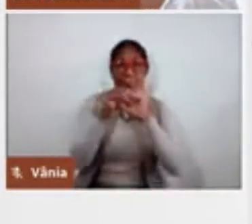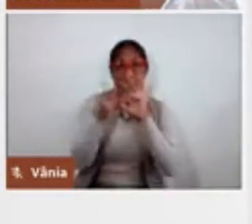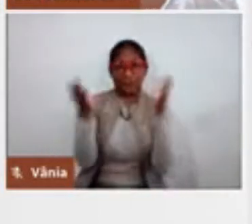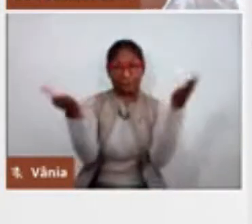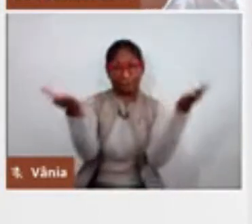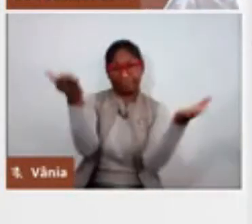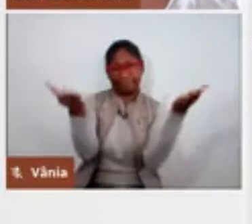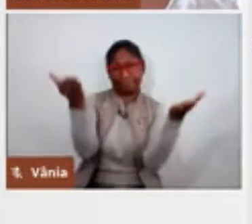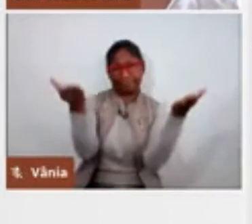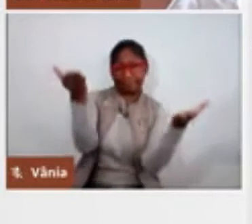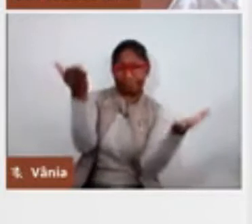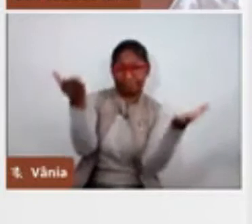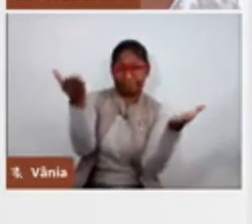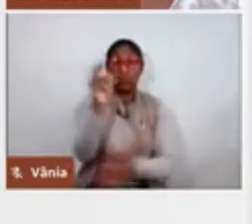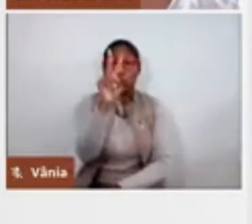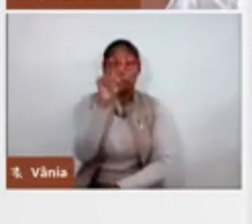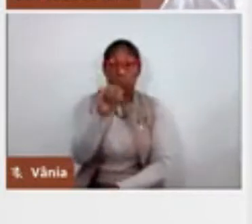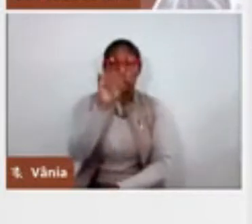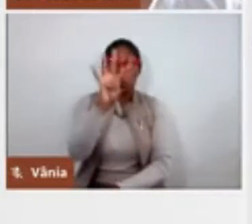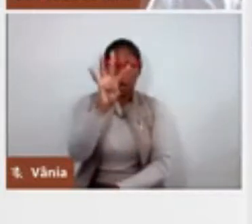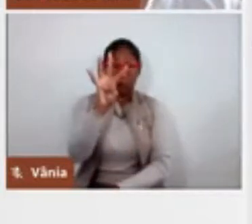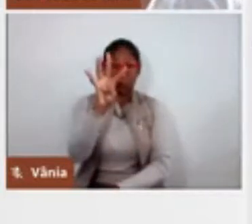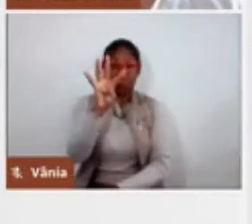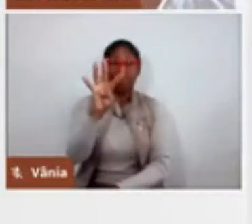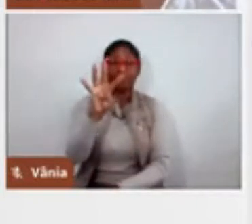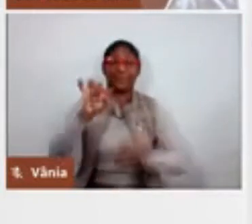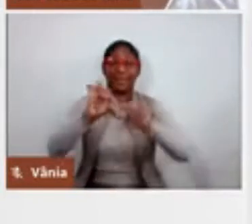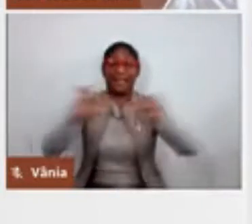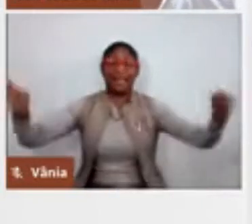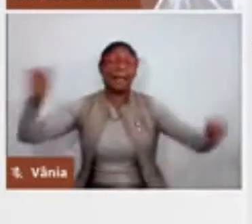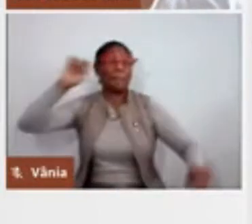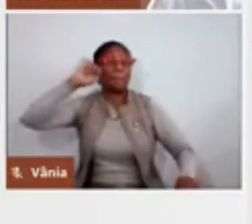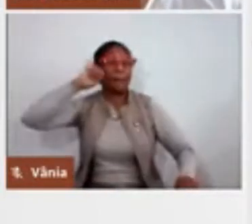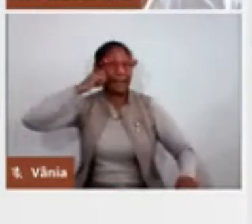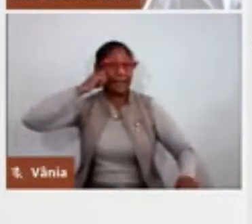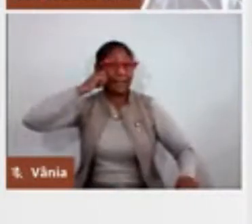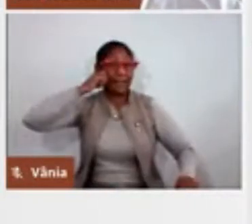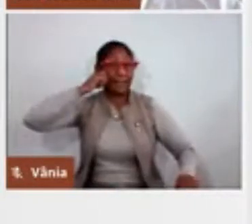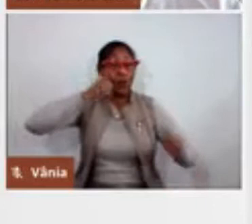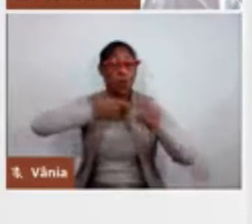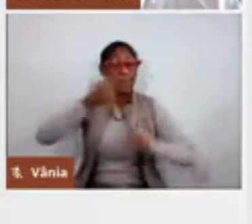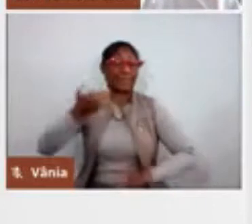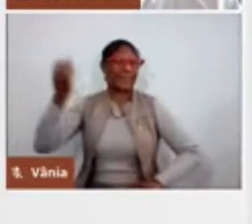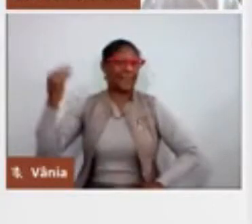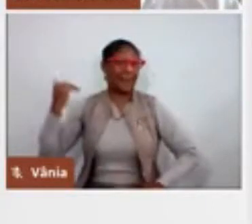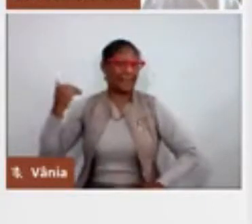quando nós tínhamos 2,4 leitos, na linha preta aparece ali, há um mês atrás, agora nós temos